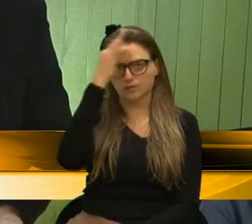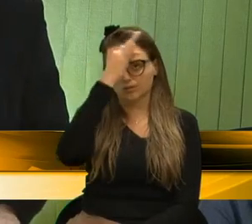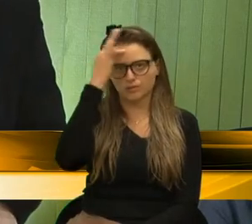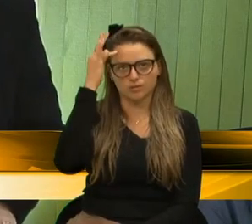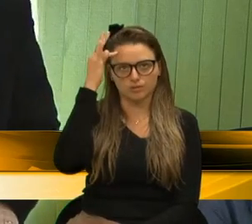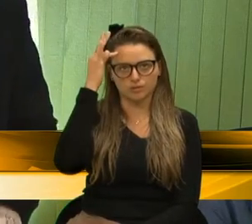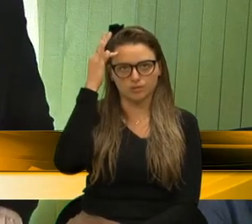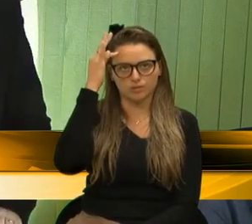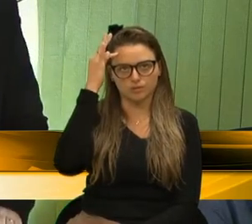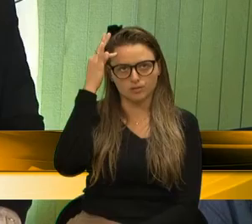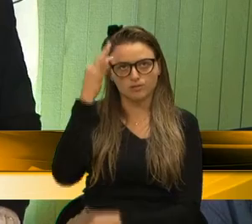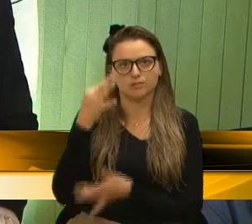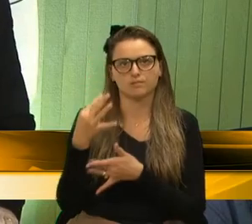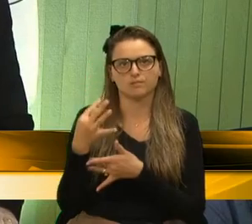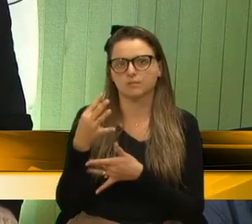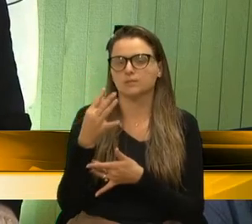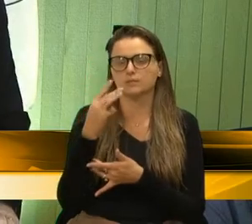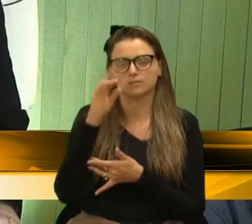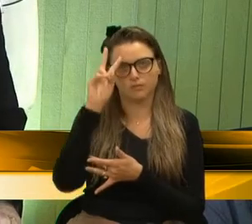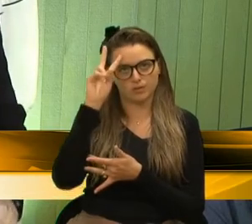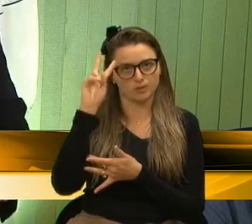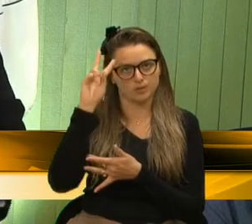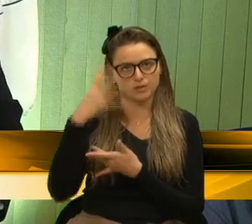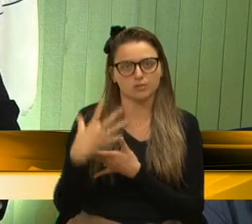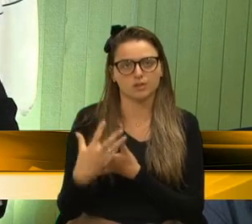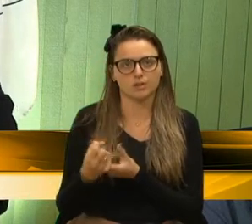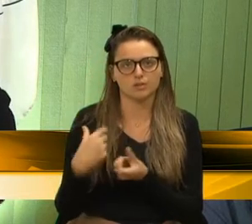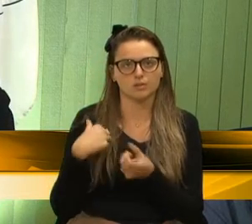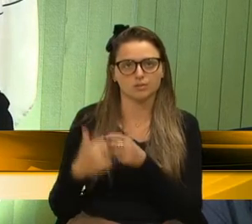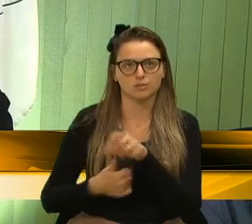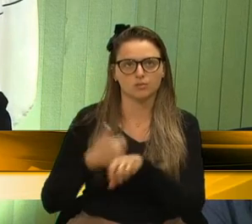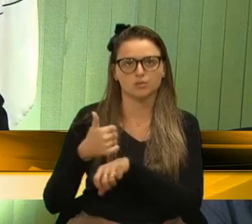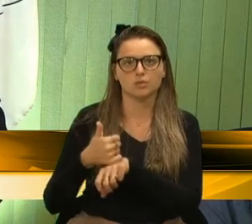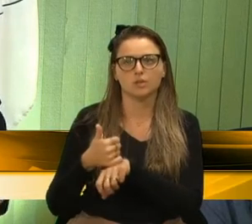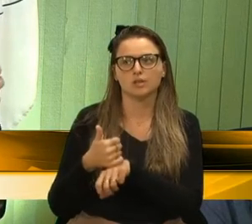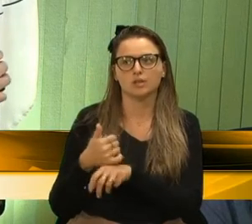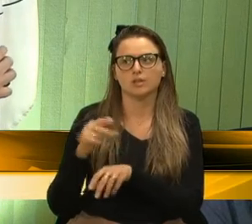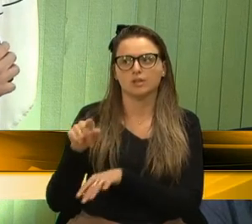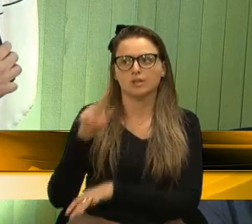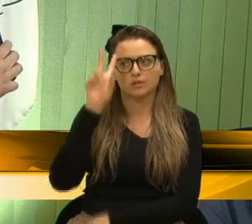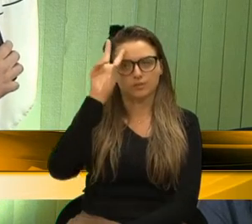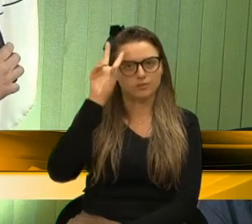pela cedência deste espaço. Talvez, vereador Velocino,